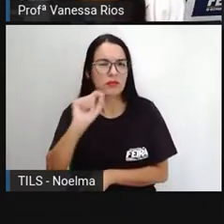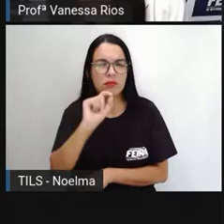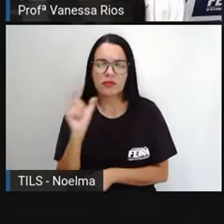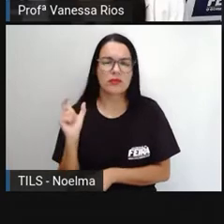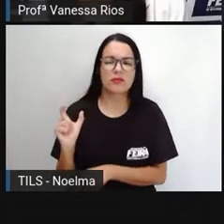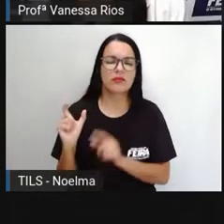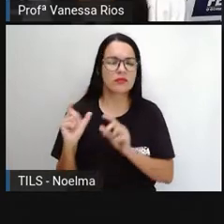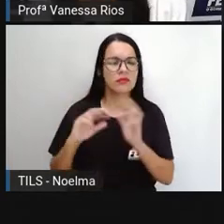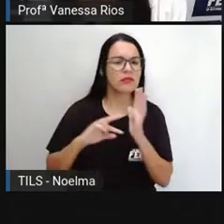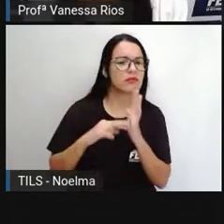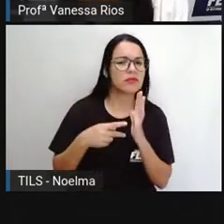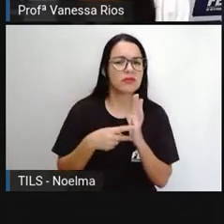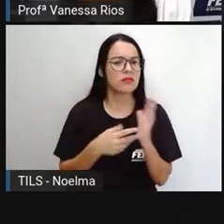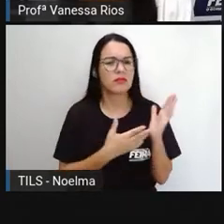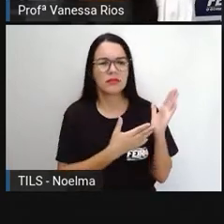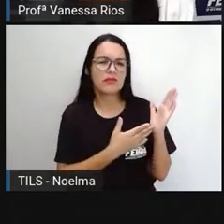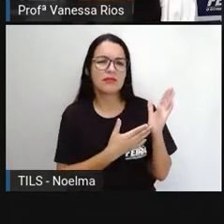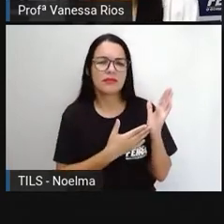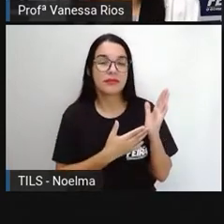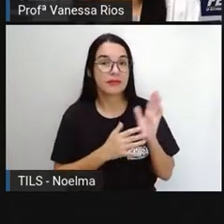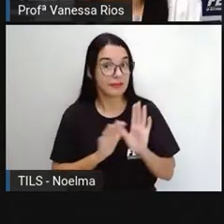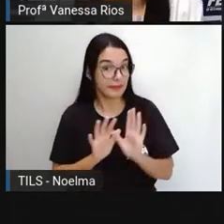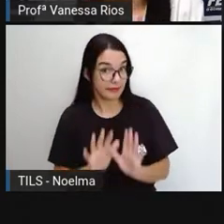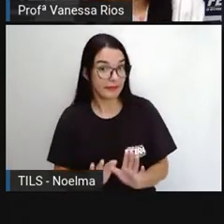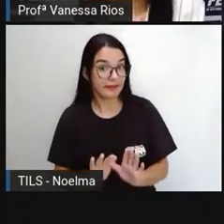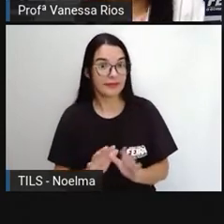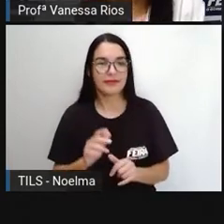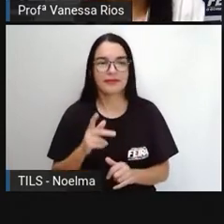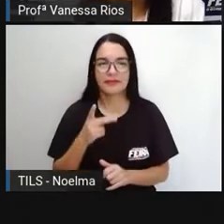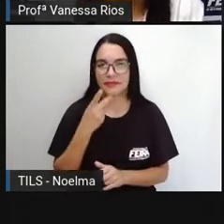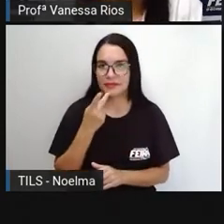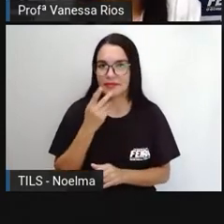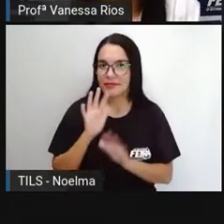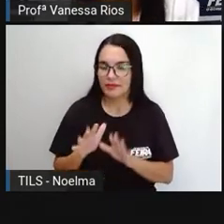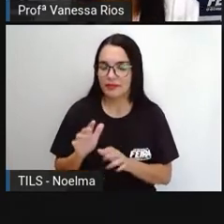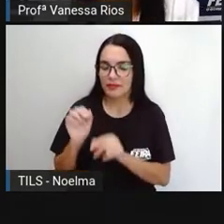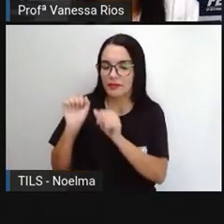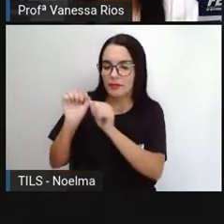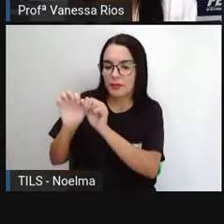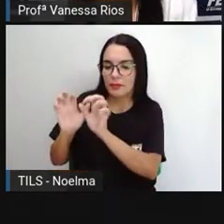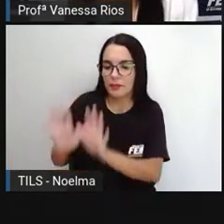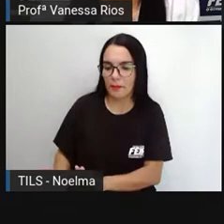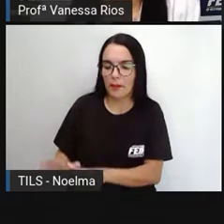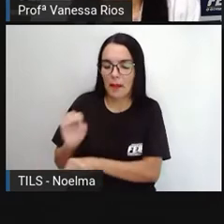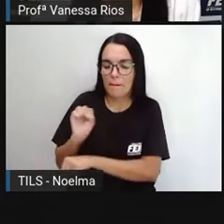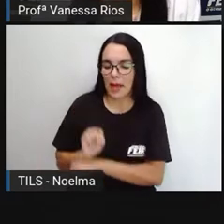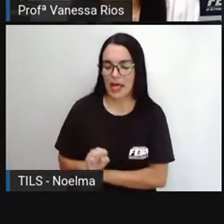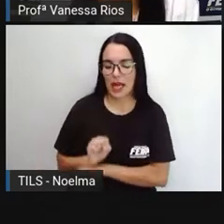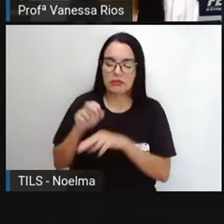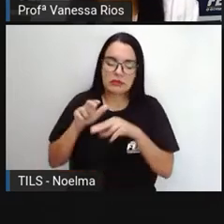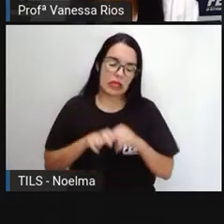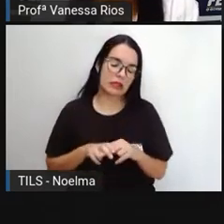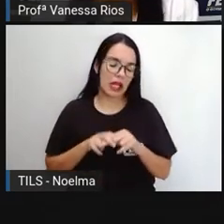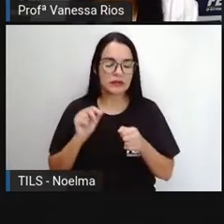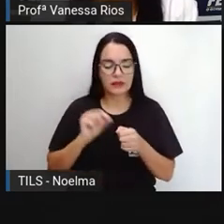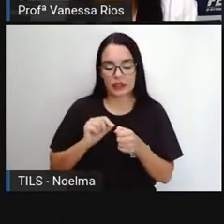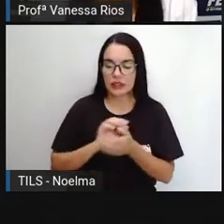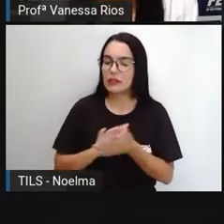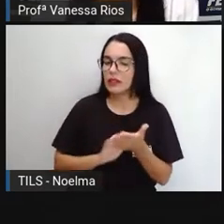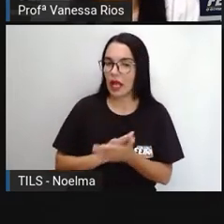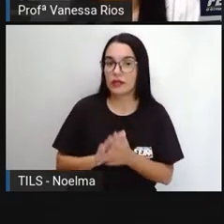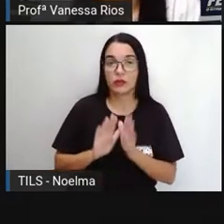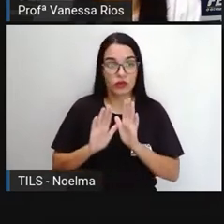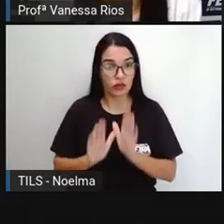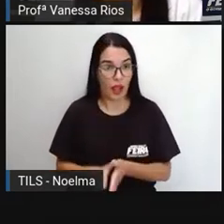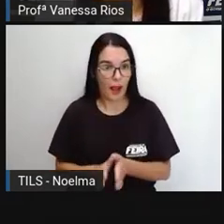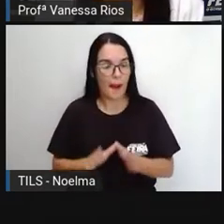sobre sedentarismo, né? Mas aí numa atenção em relação à nossa saúde. Já falou também sobre o nomadismo, sobre